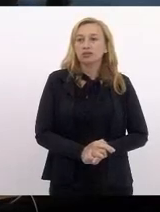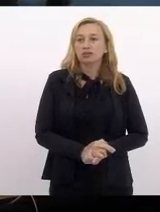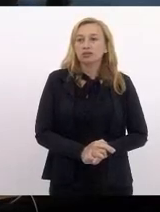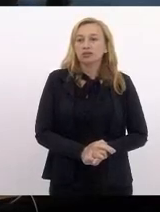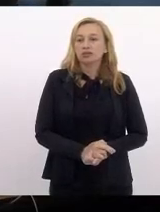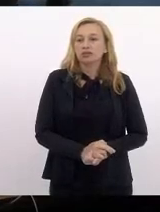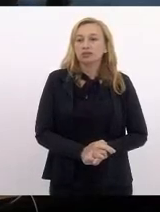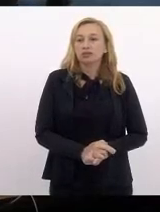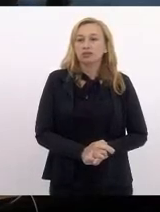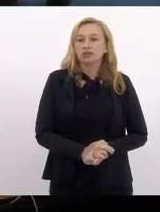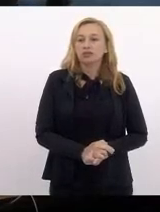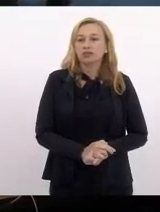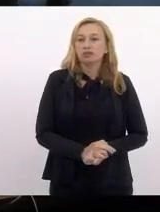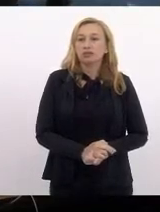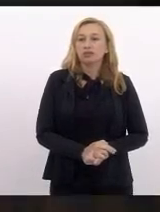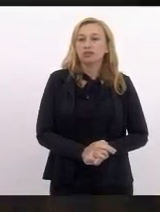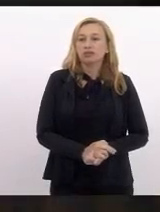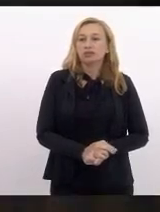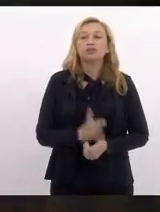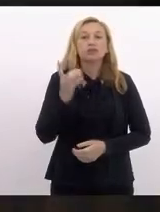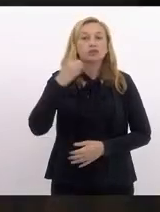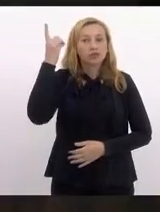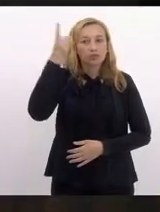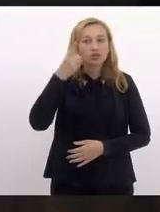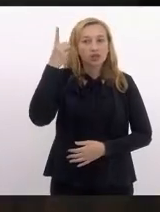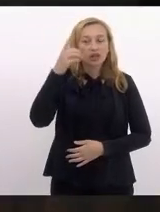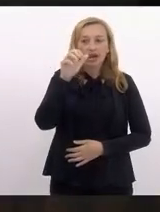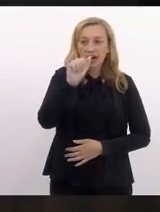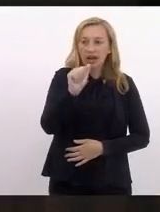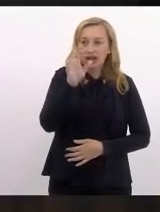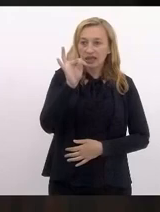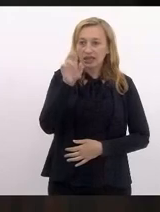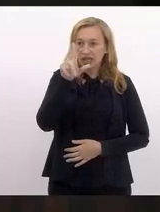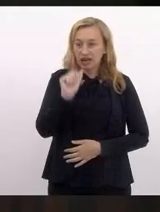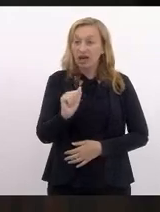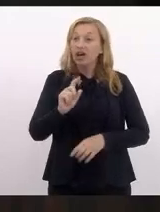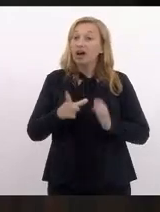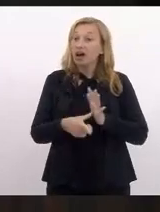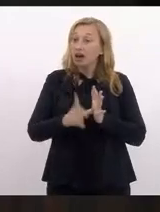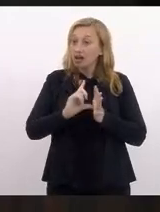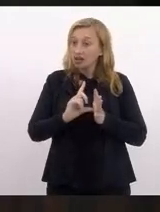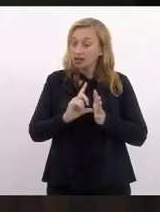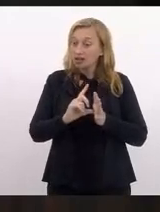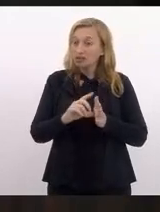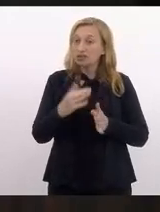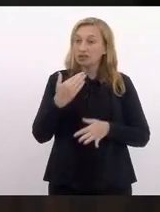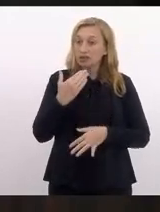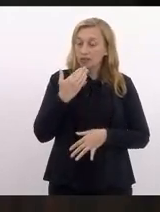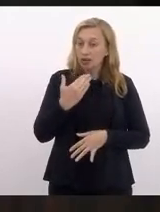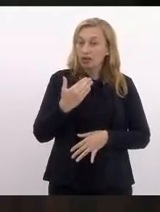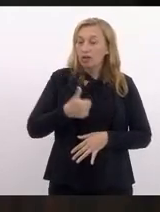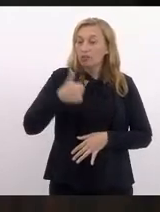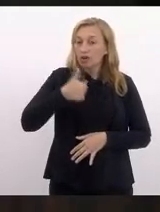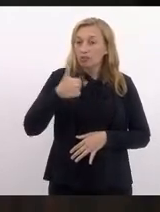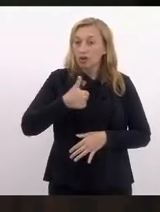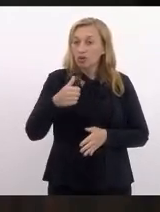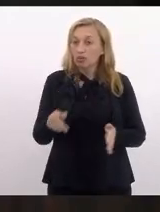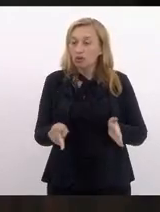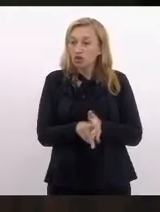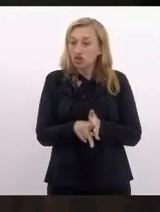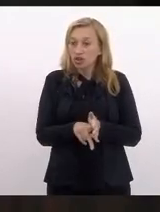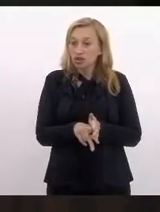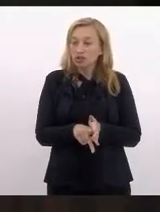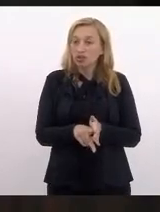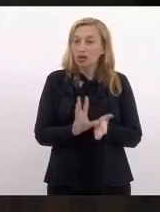lá pô o então Deputado Átila antes de eu colei Aparecido o primeiro projeto da pauta da estender